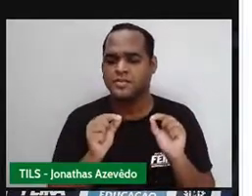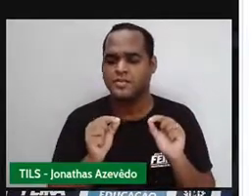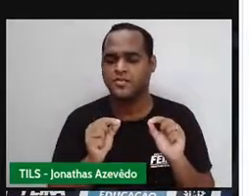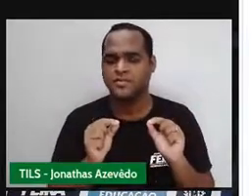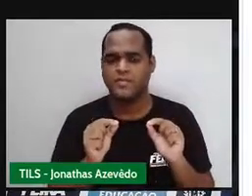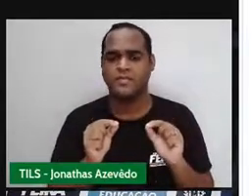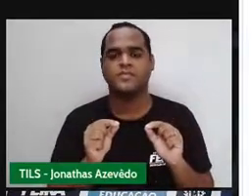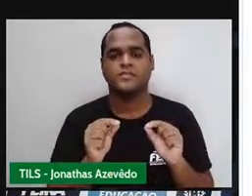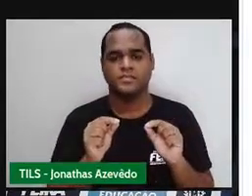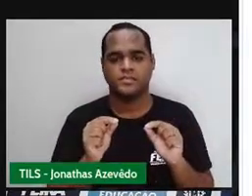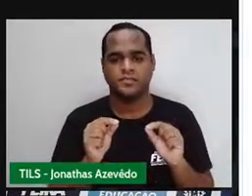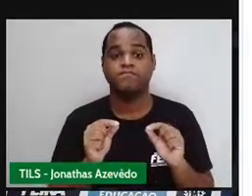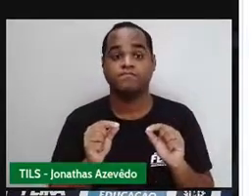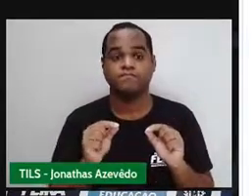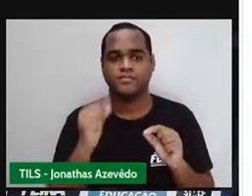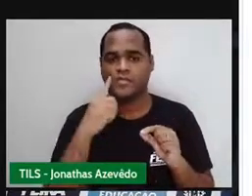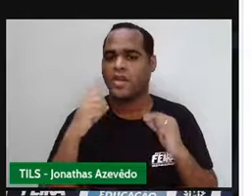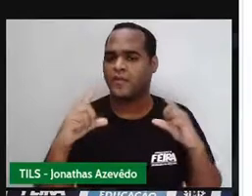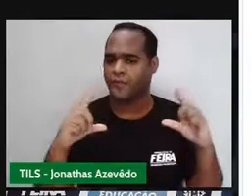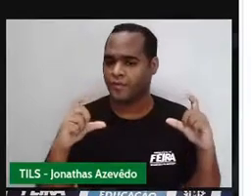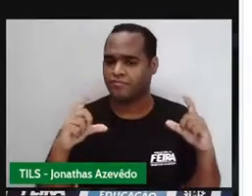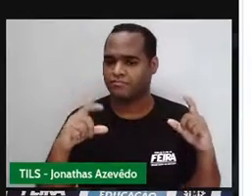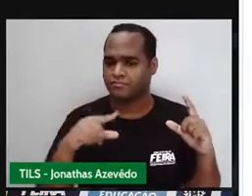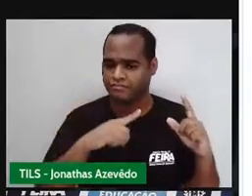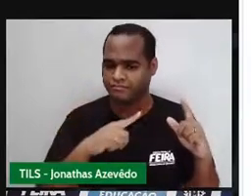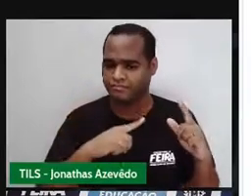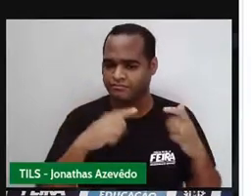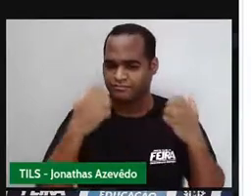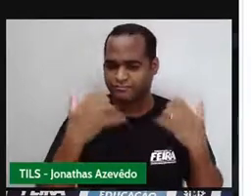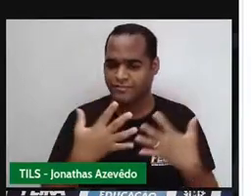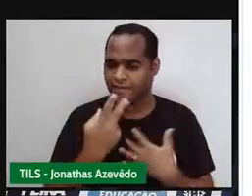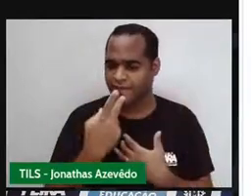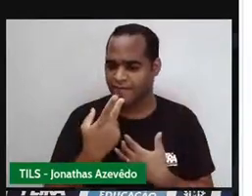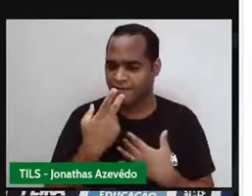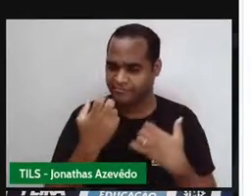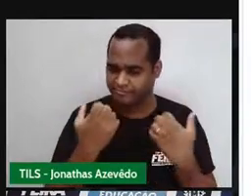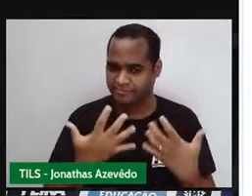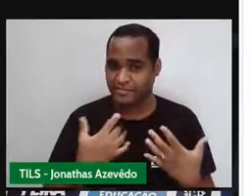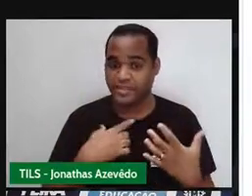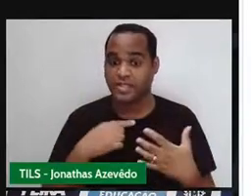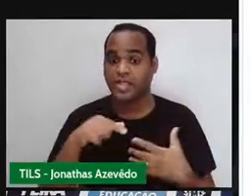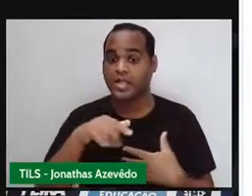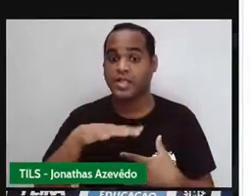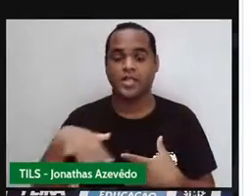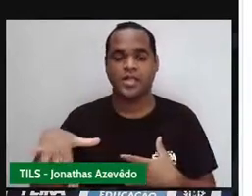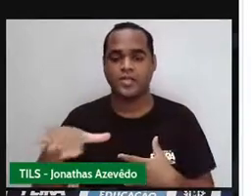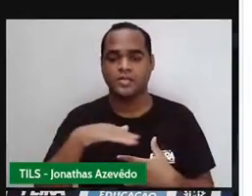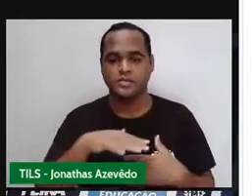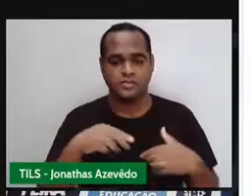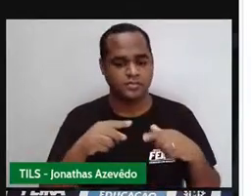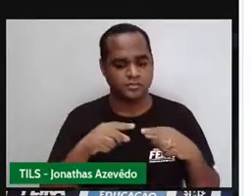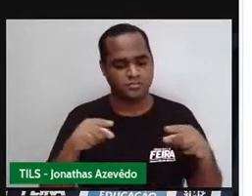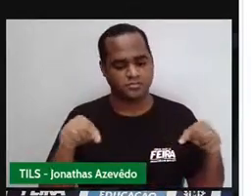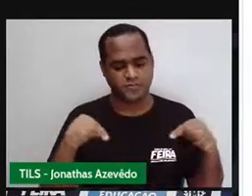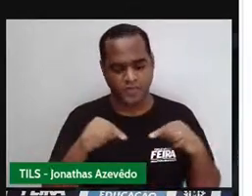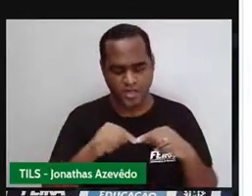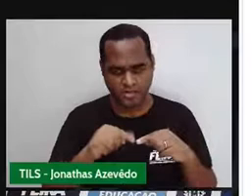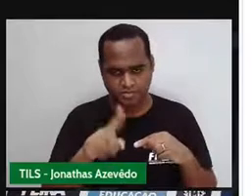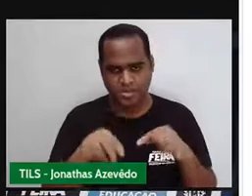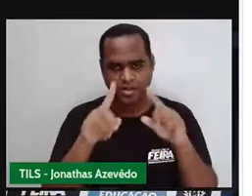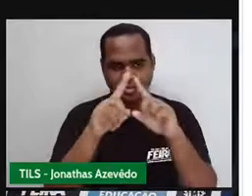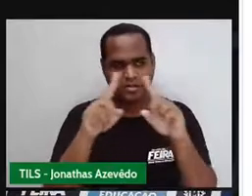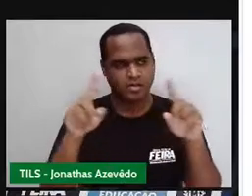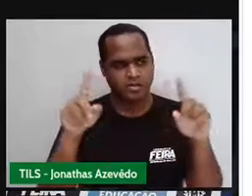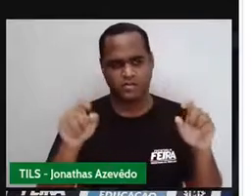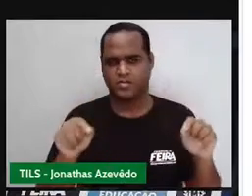ó essa figura que eu estava falando essa figura aqui não é um quadrado essa figura aqui não é